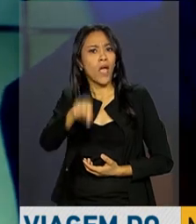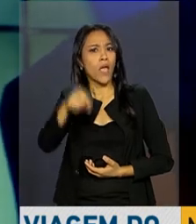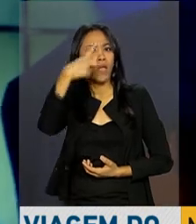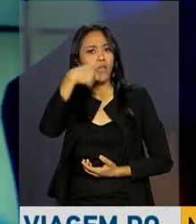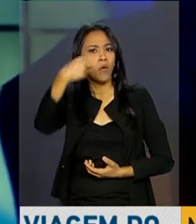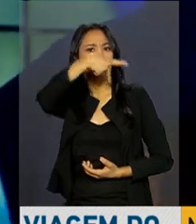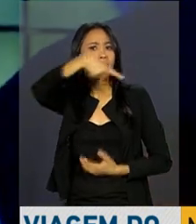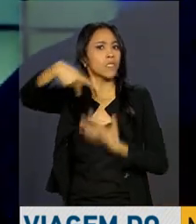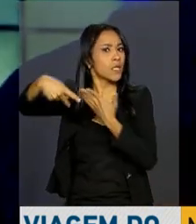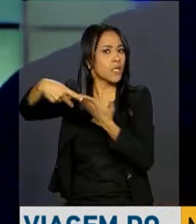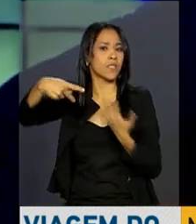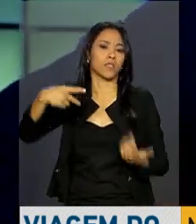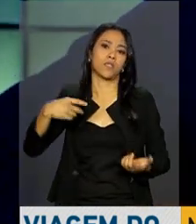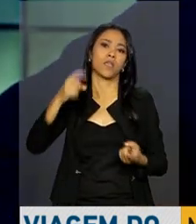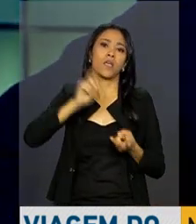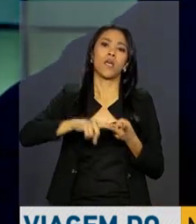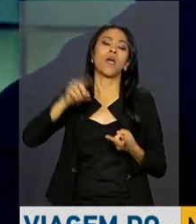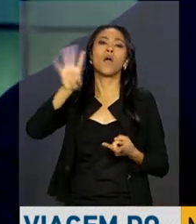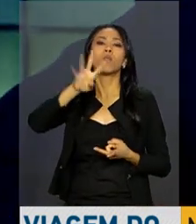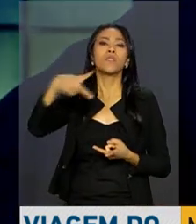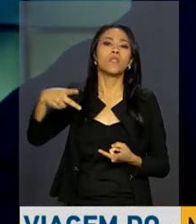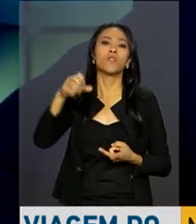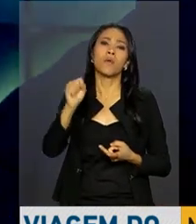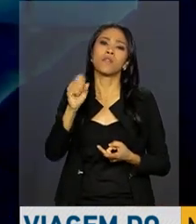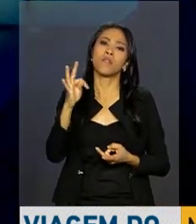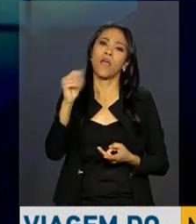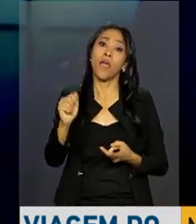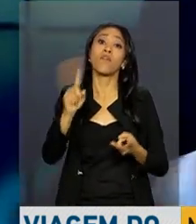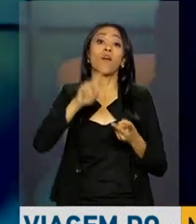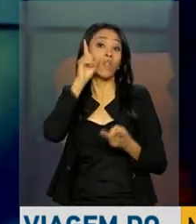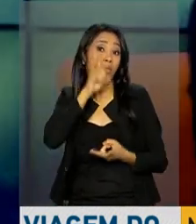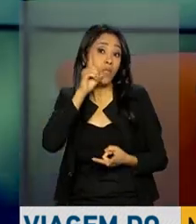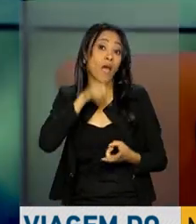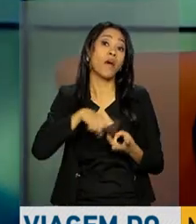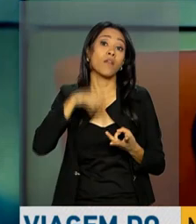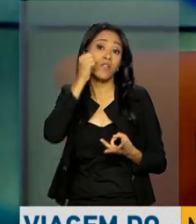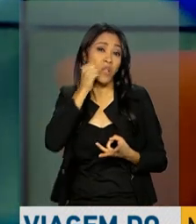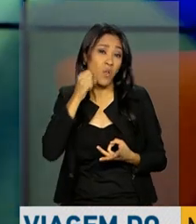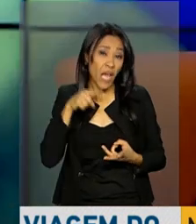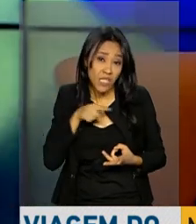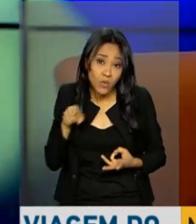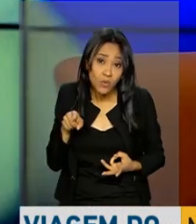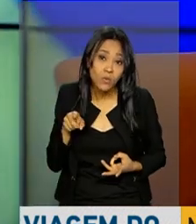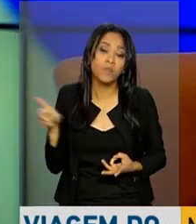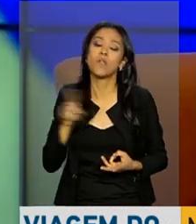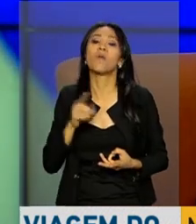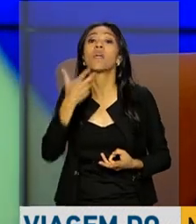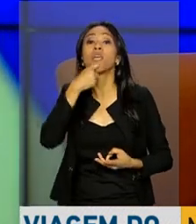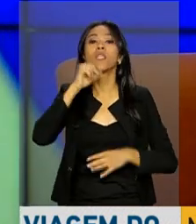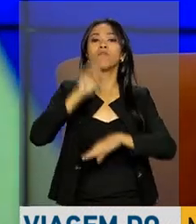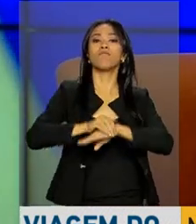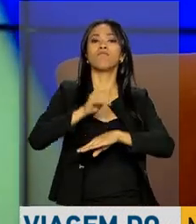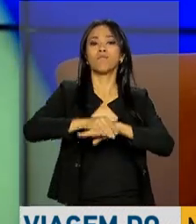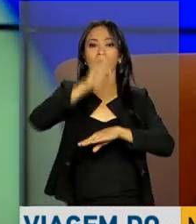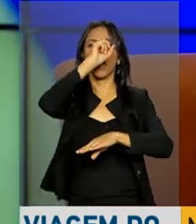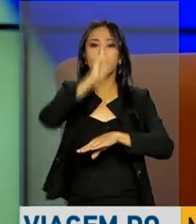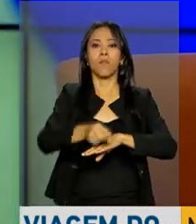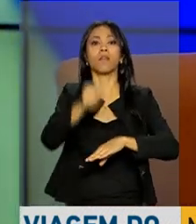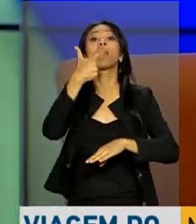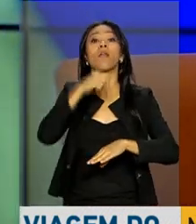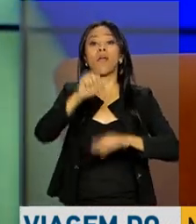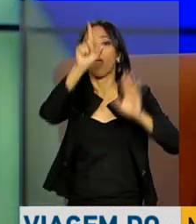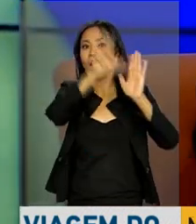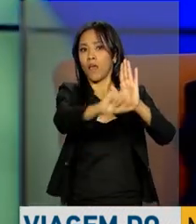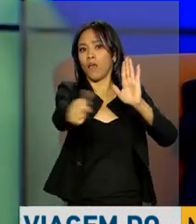presidente da República, é o presidente supremo, é o deputado, é o senador. Não é isso, não. Quem tem autoridade no sistema é a lei.